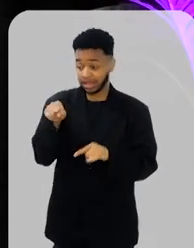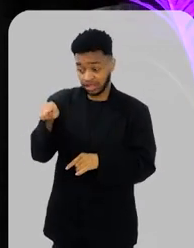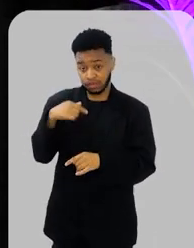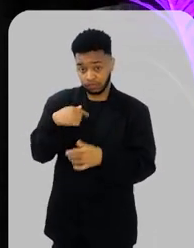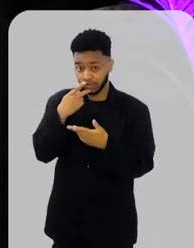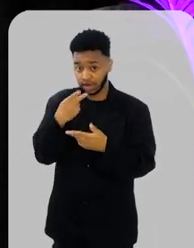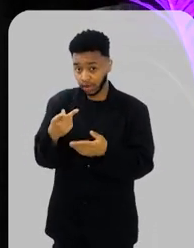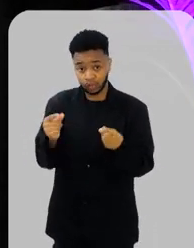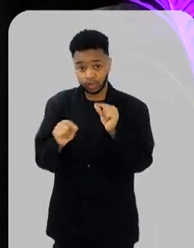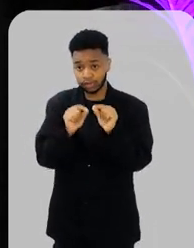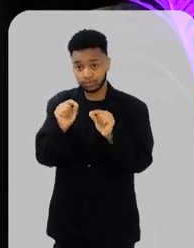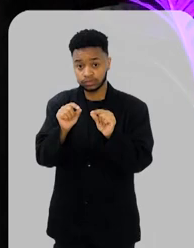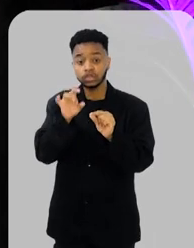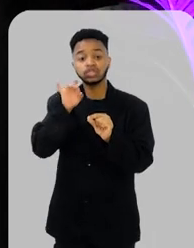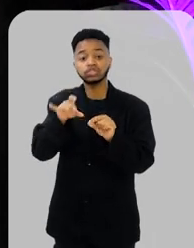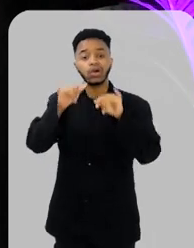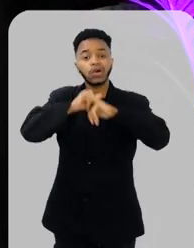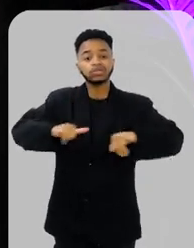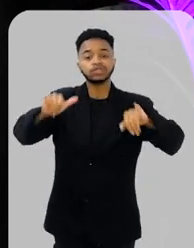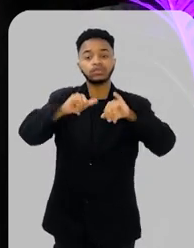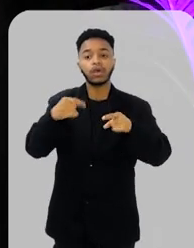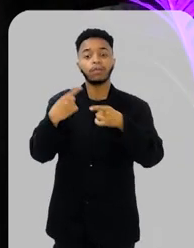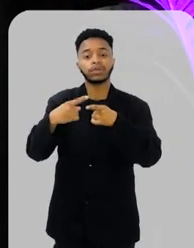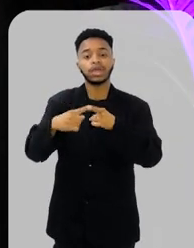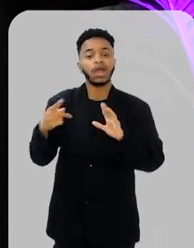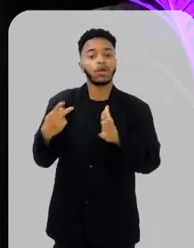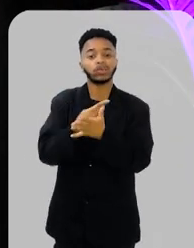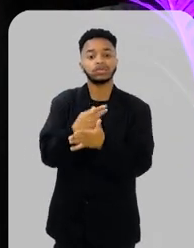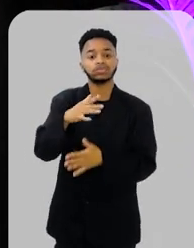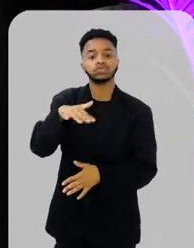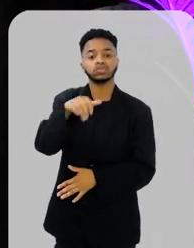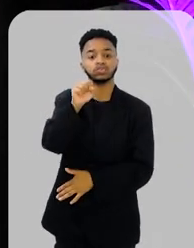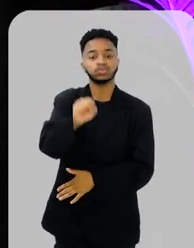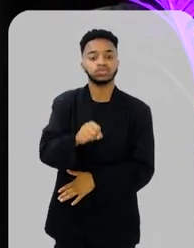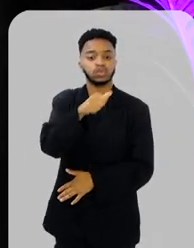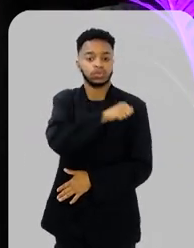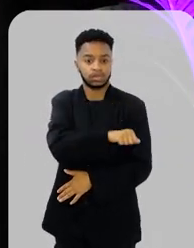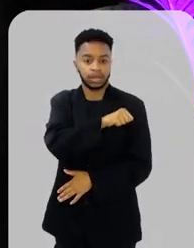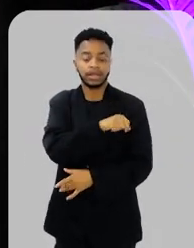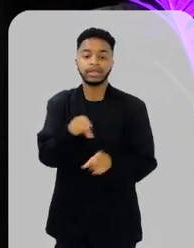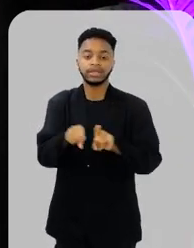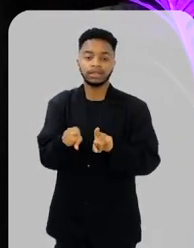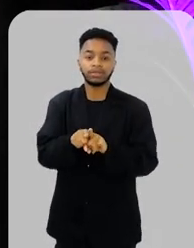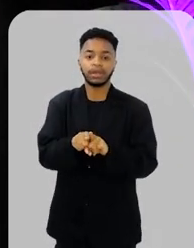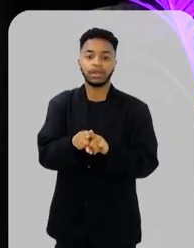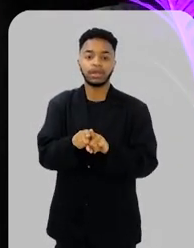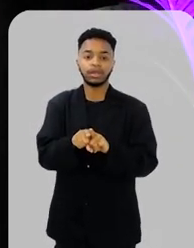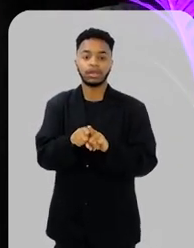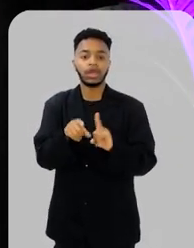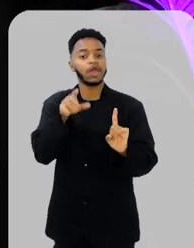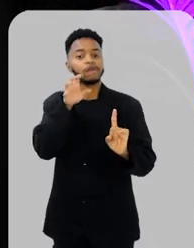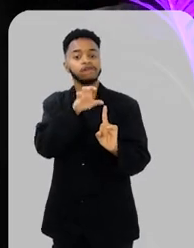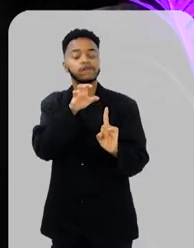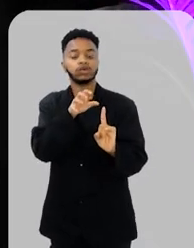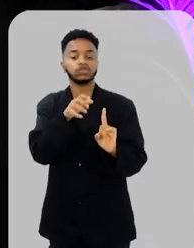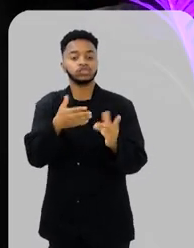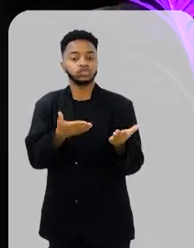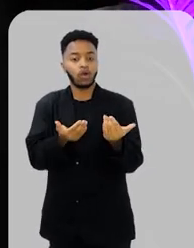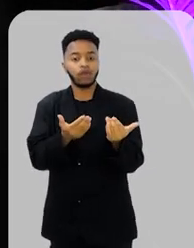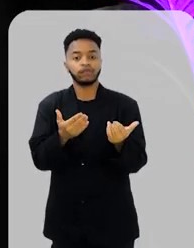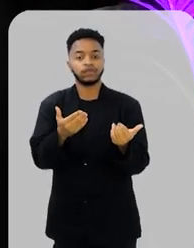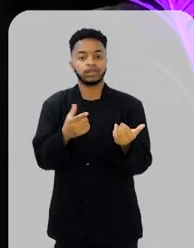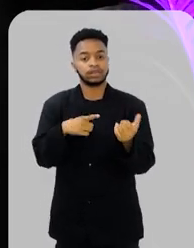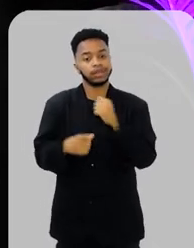esse caso especificamente é um caso que só ganhou repercussão porque aconteceu na Zona Sul do Rio de Janeiro, atingiu jovens de classe média e